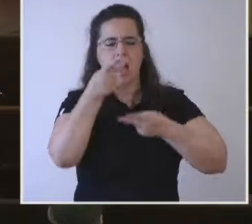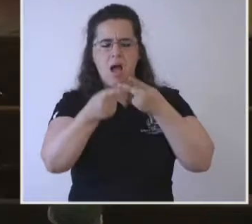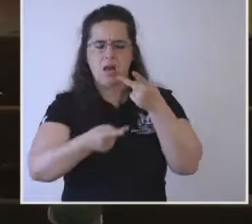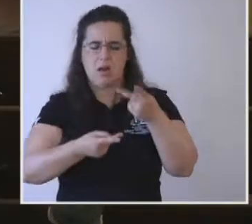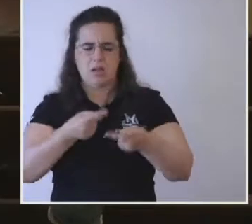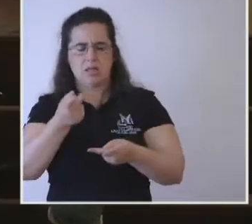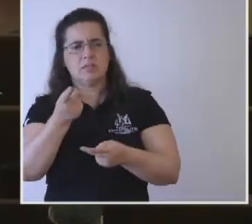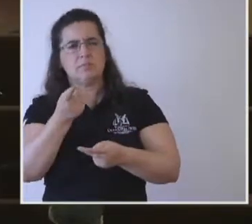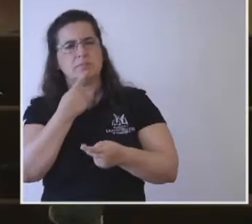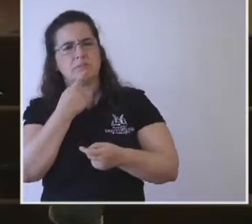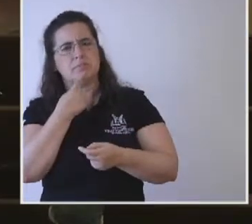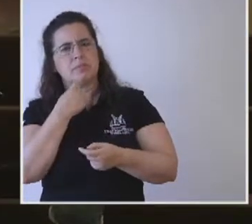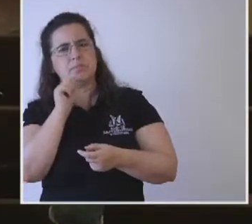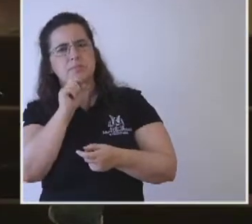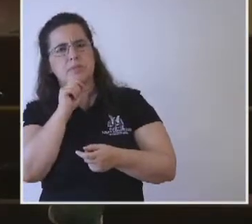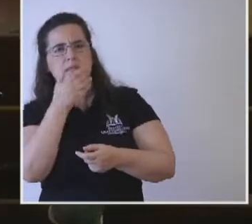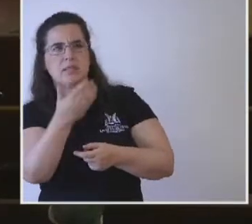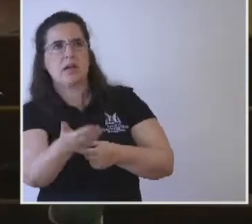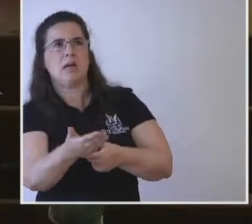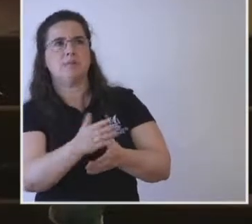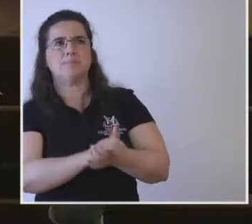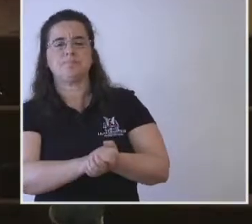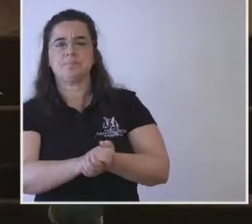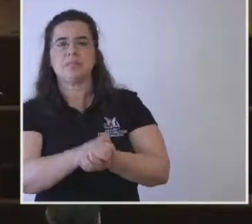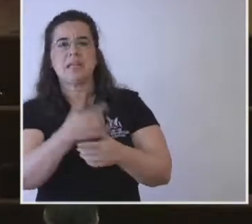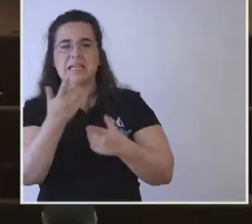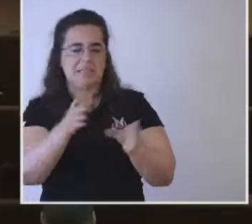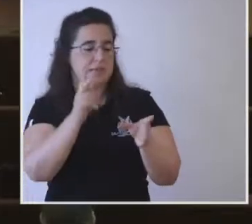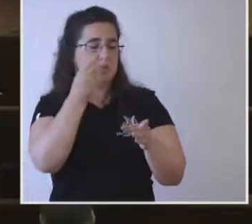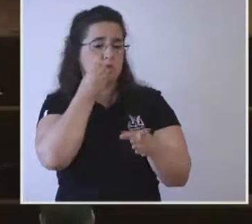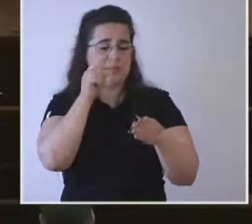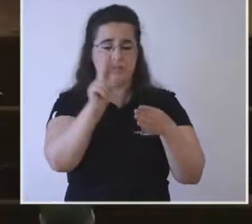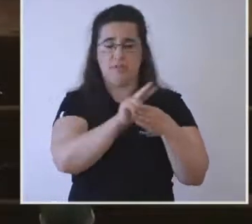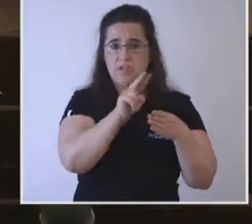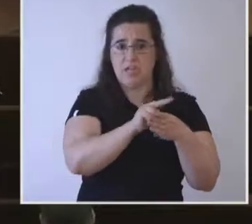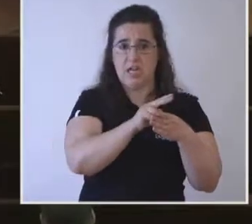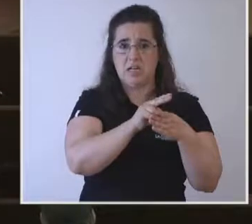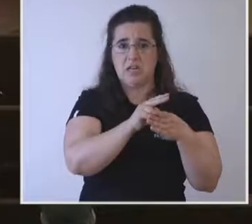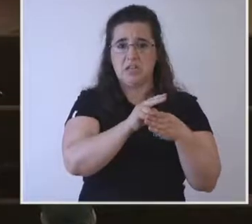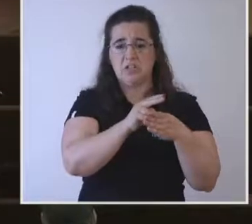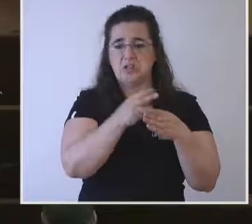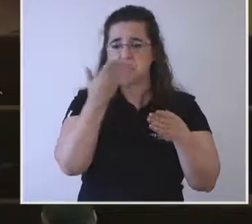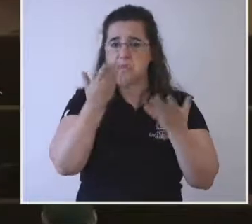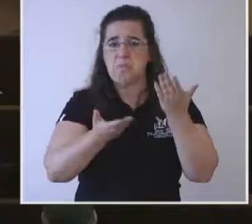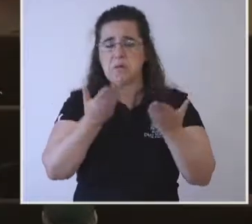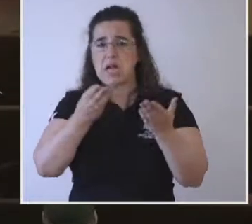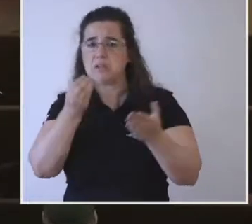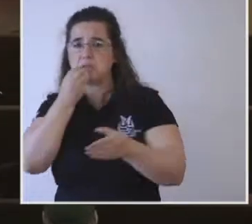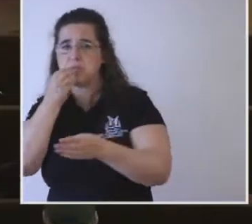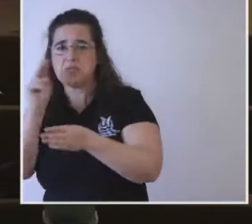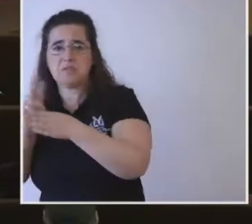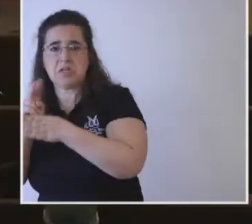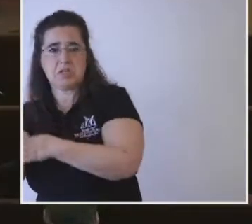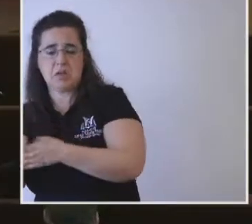perceber que realmente há coisas em que estamos um bocadinho melhores ou que estamos piores quando falamos em vegetarianos e não